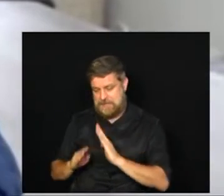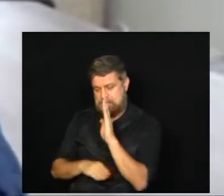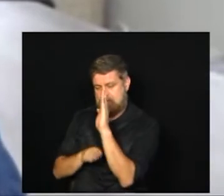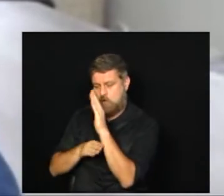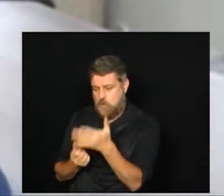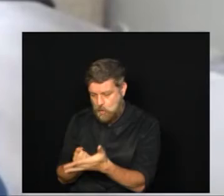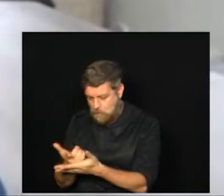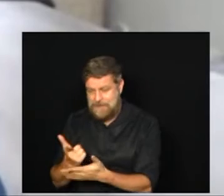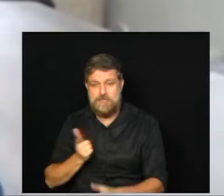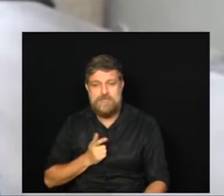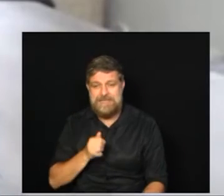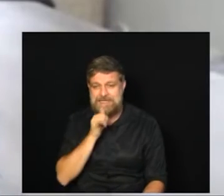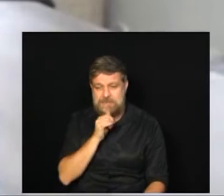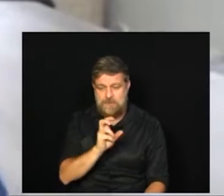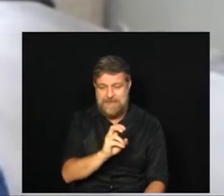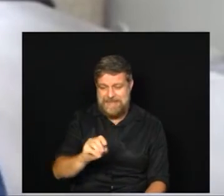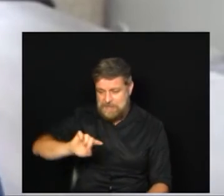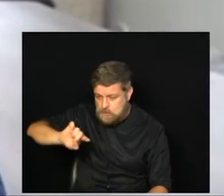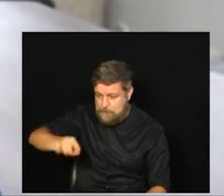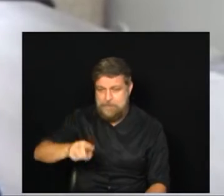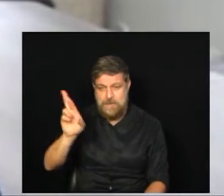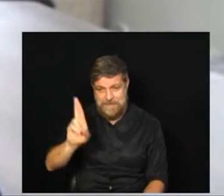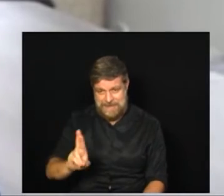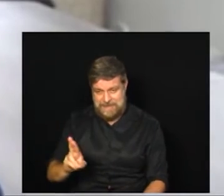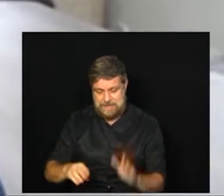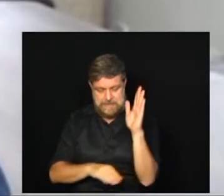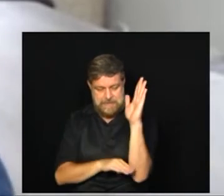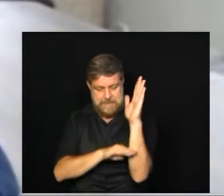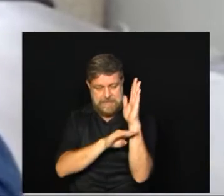assunto de adquirir, né, a sua casa própria.